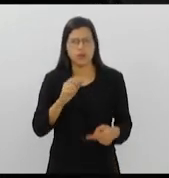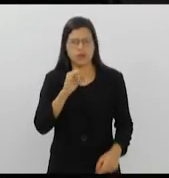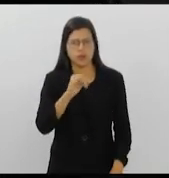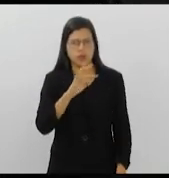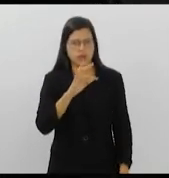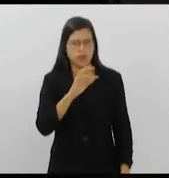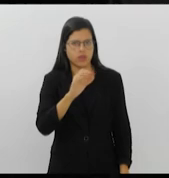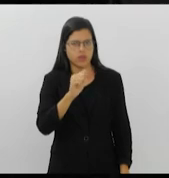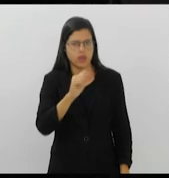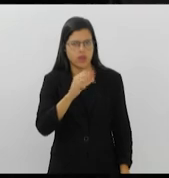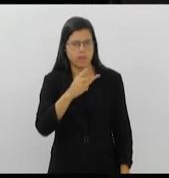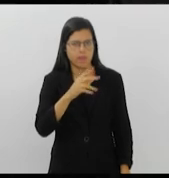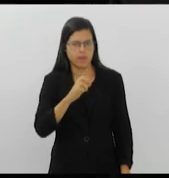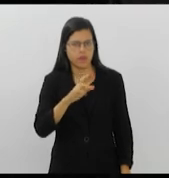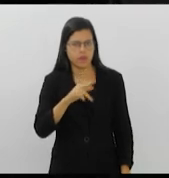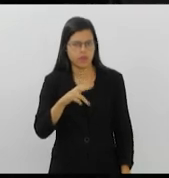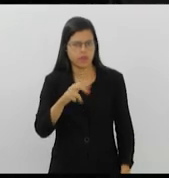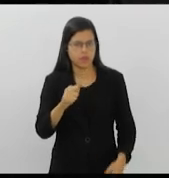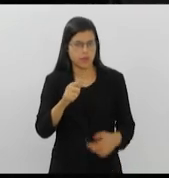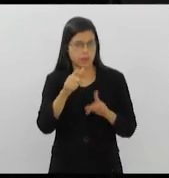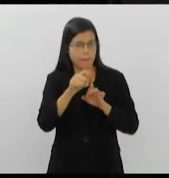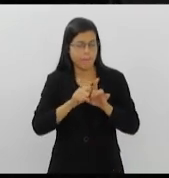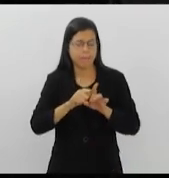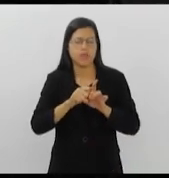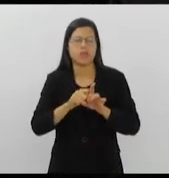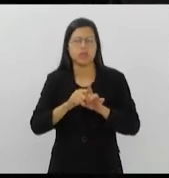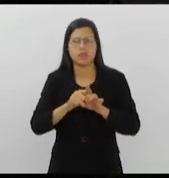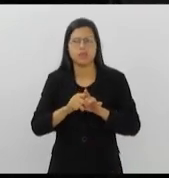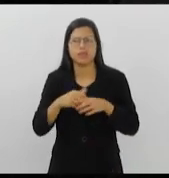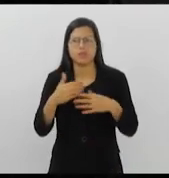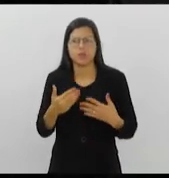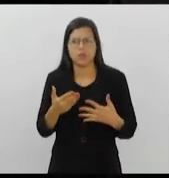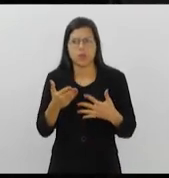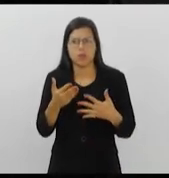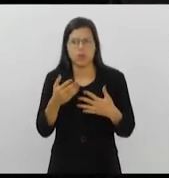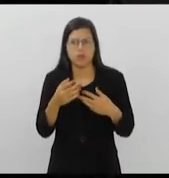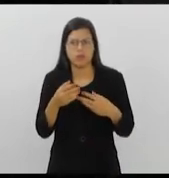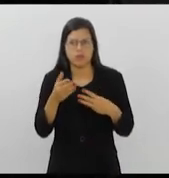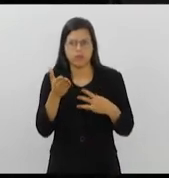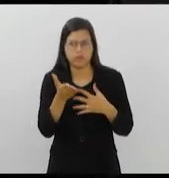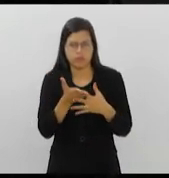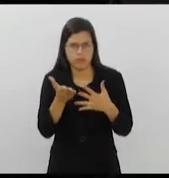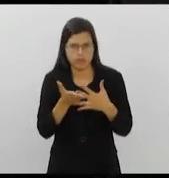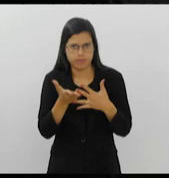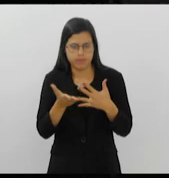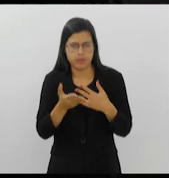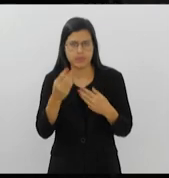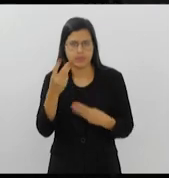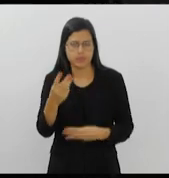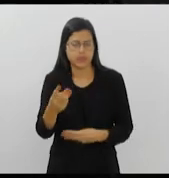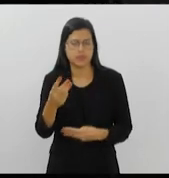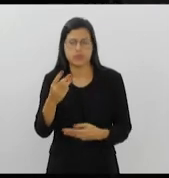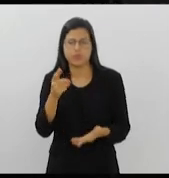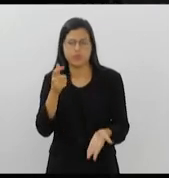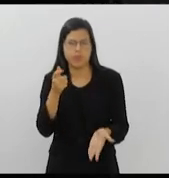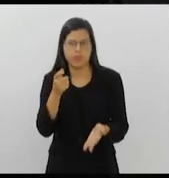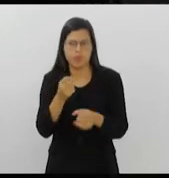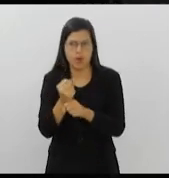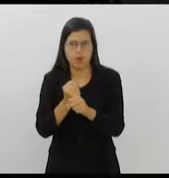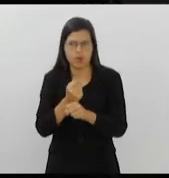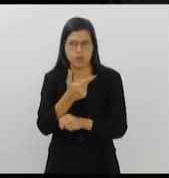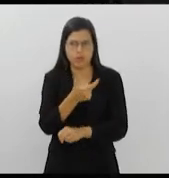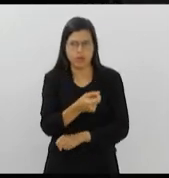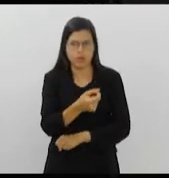mensalmente. Então, três parcelas dessa do ano de 23 ficaram sem pagar e foram pagas ontem. Isso